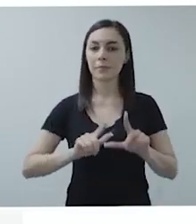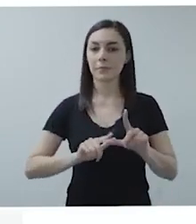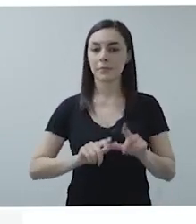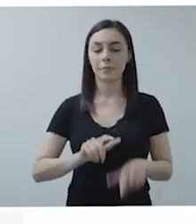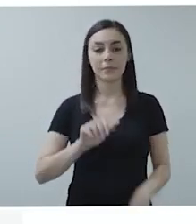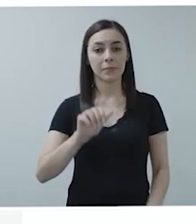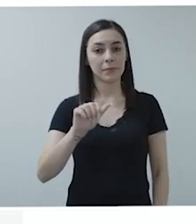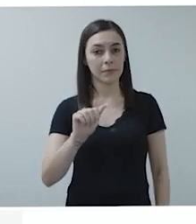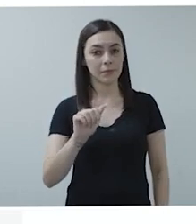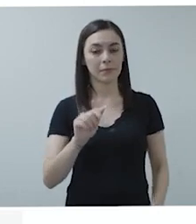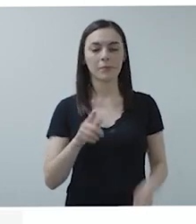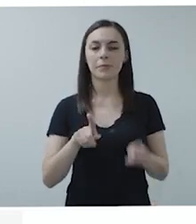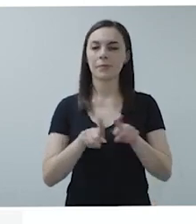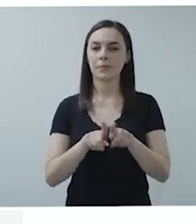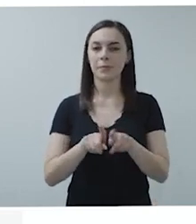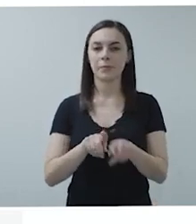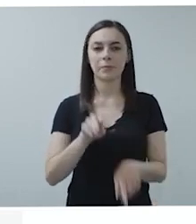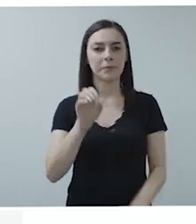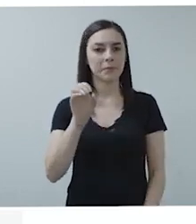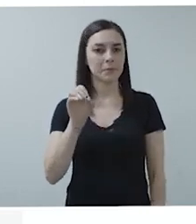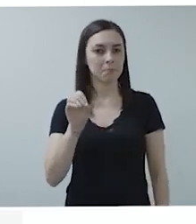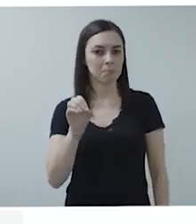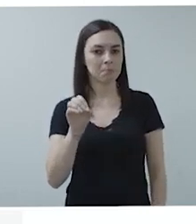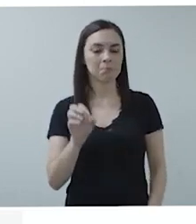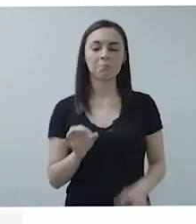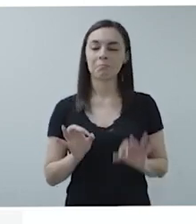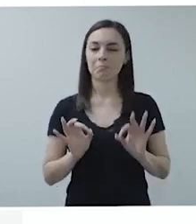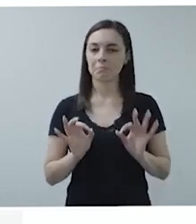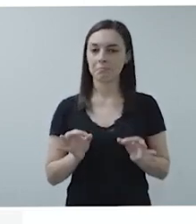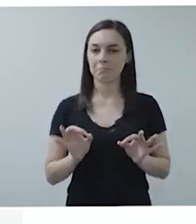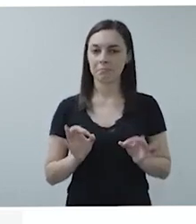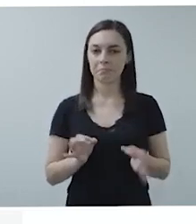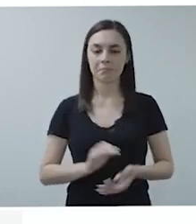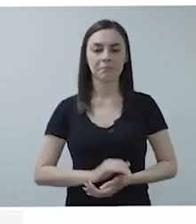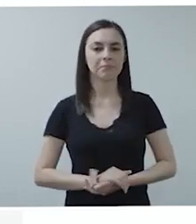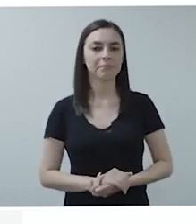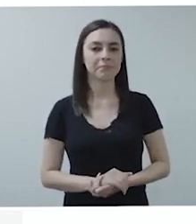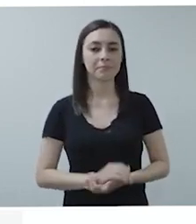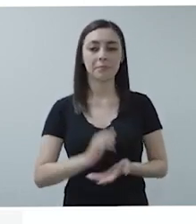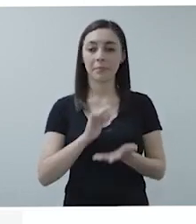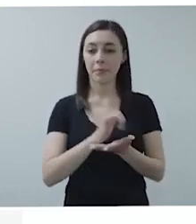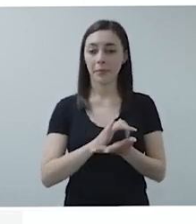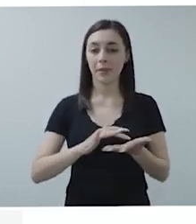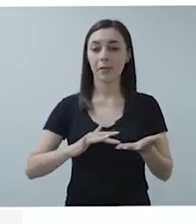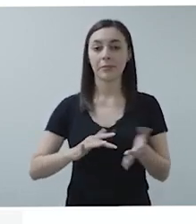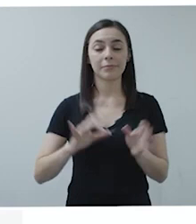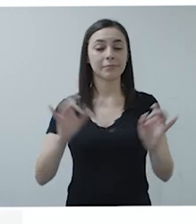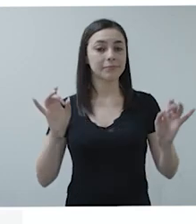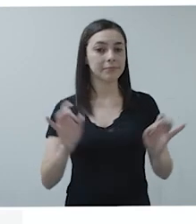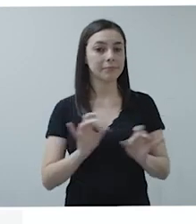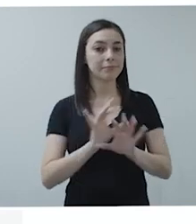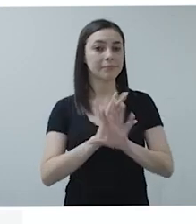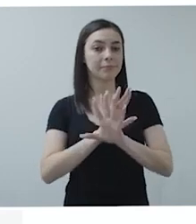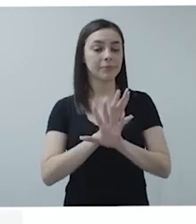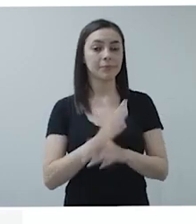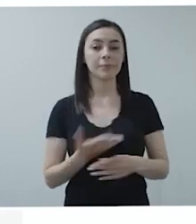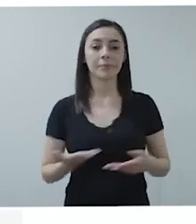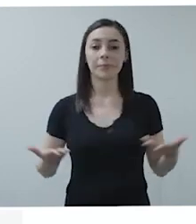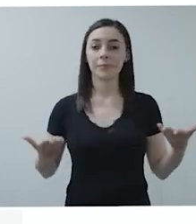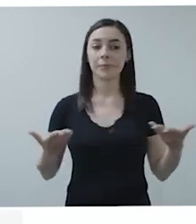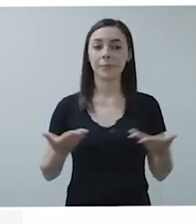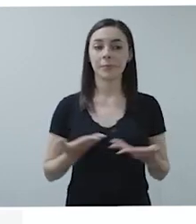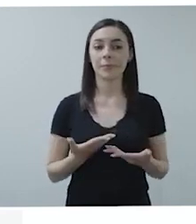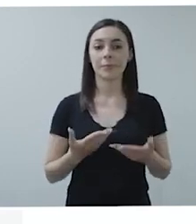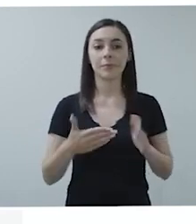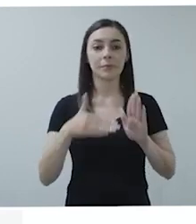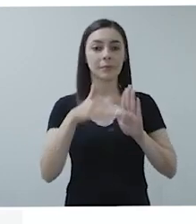e a letra O. Muito bem. Tarefa então pronta. Vamos